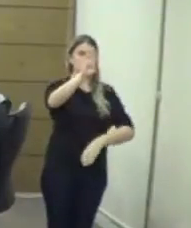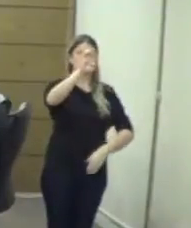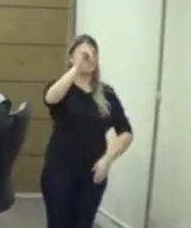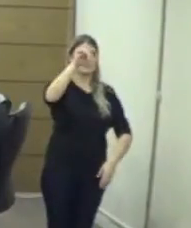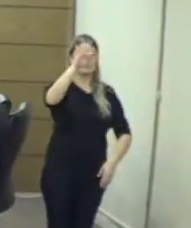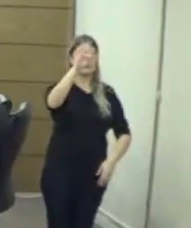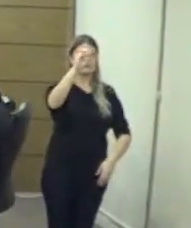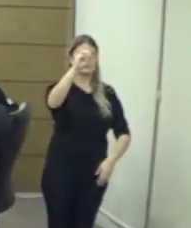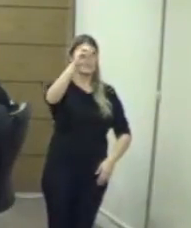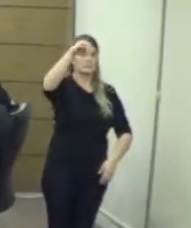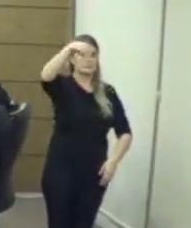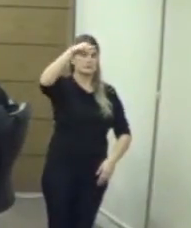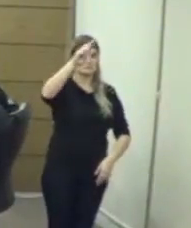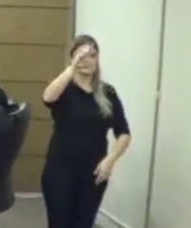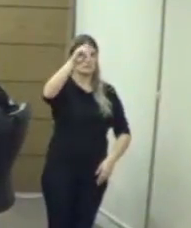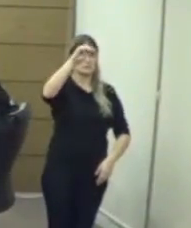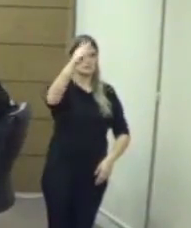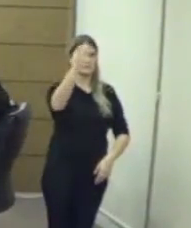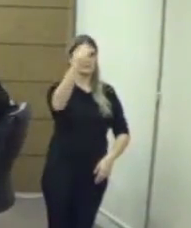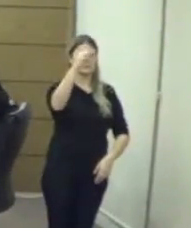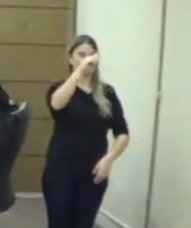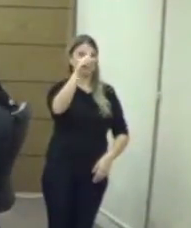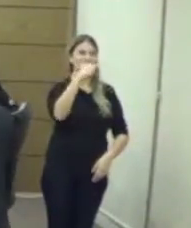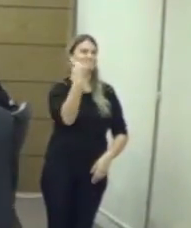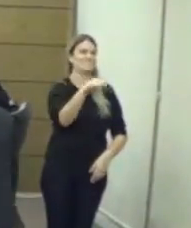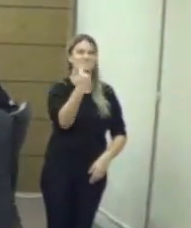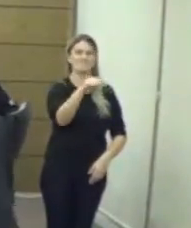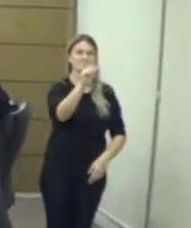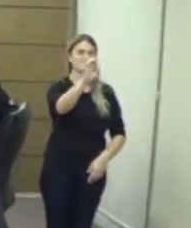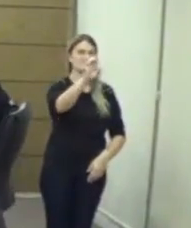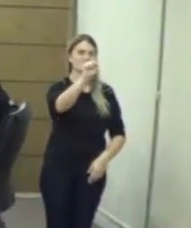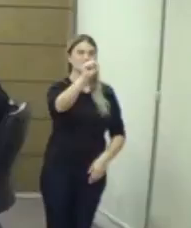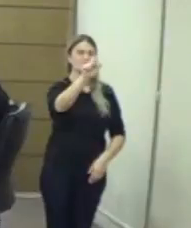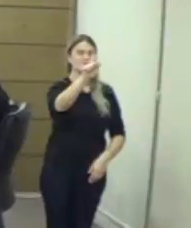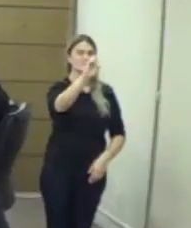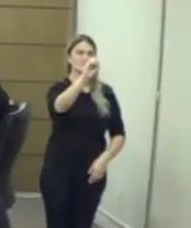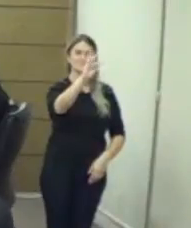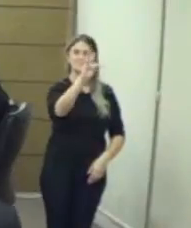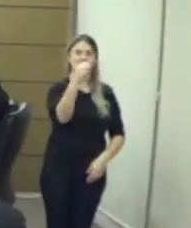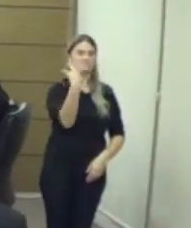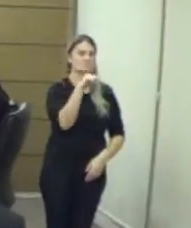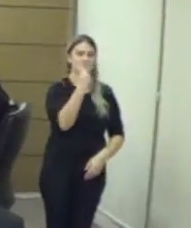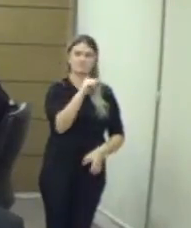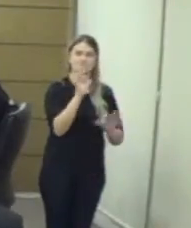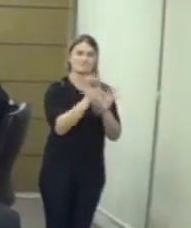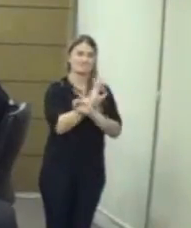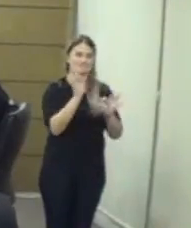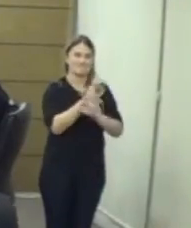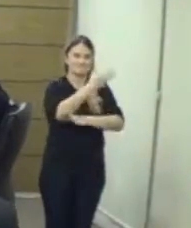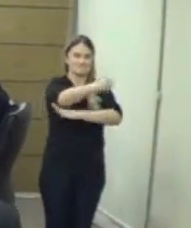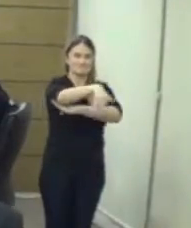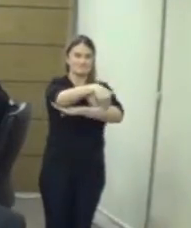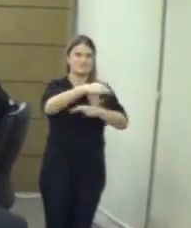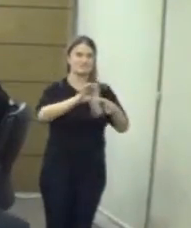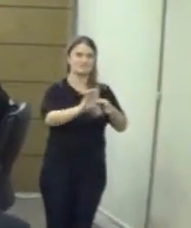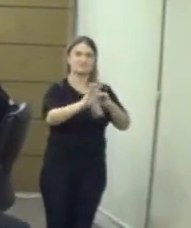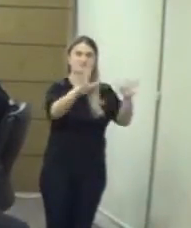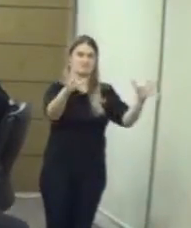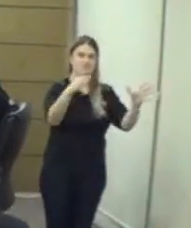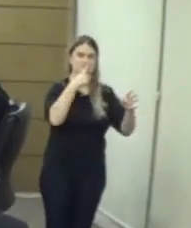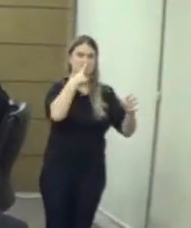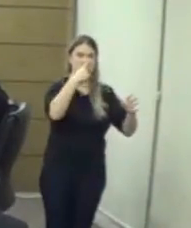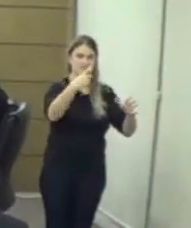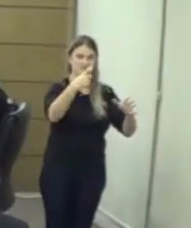o esgoto é jogado a céu aberto e eu entrei na justiça a justiça para napoli mandou o goleiro button é muito novo